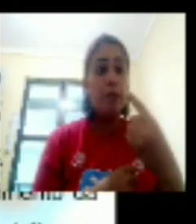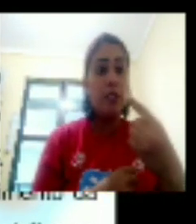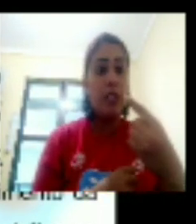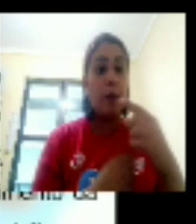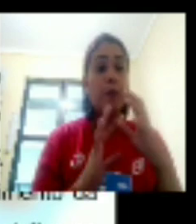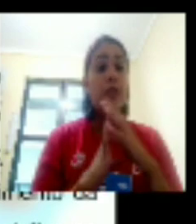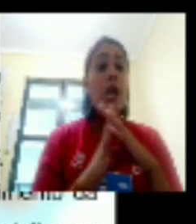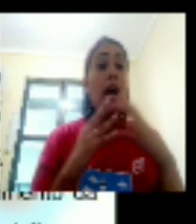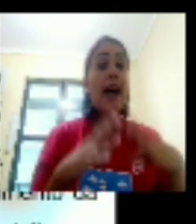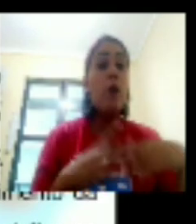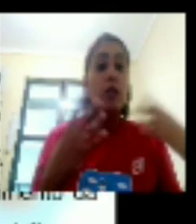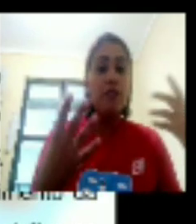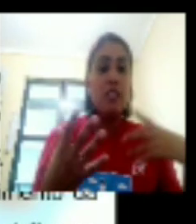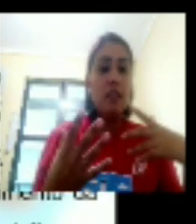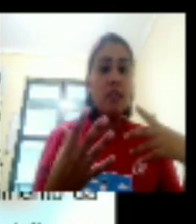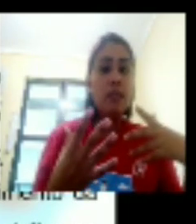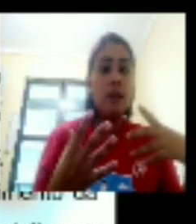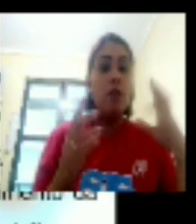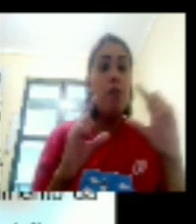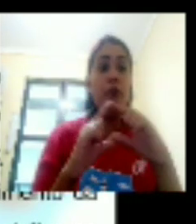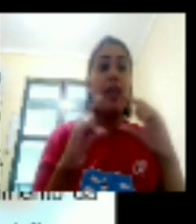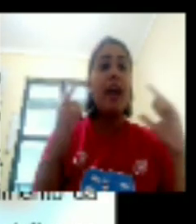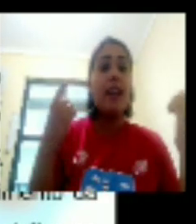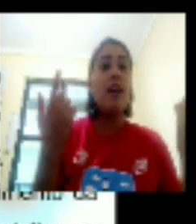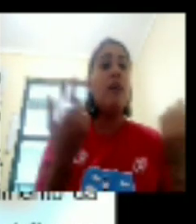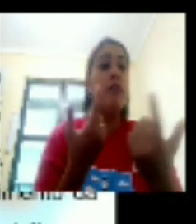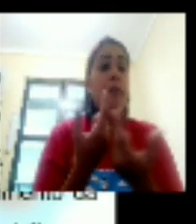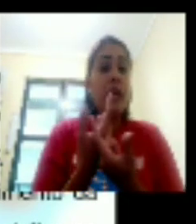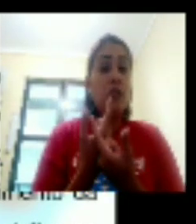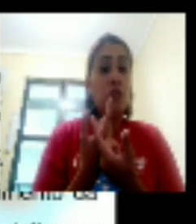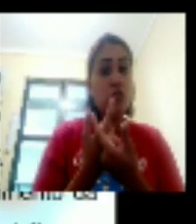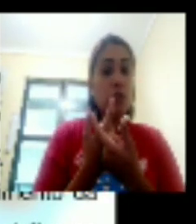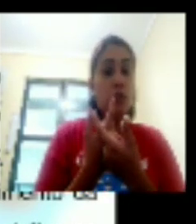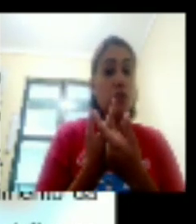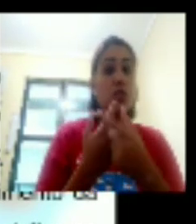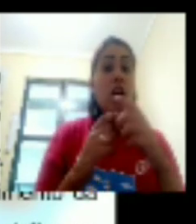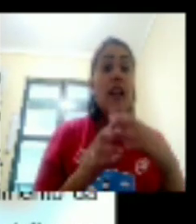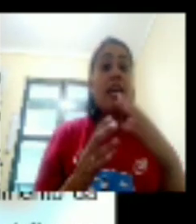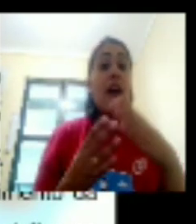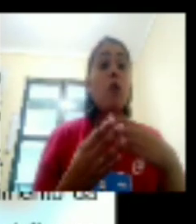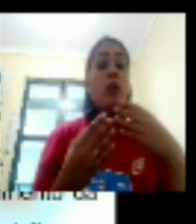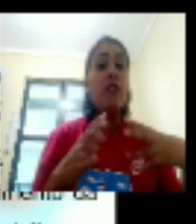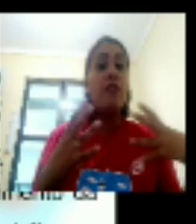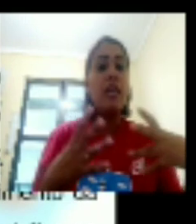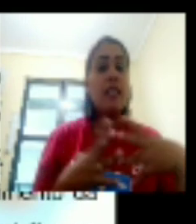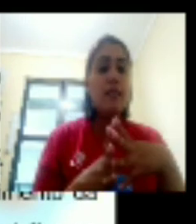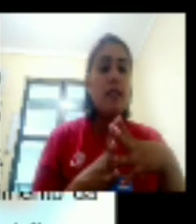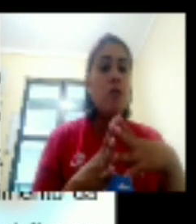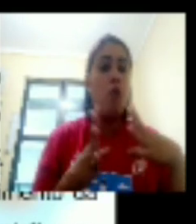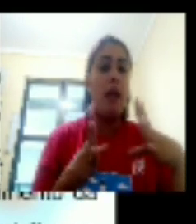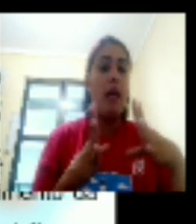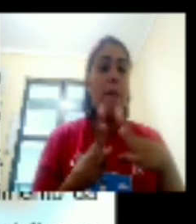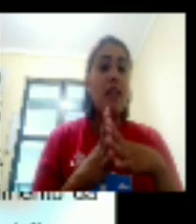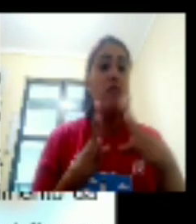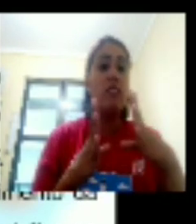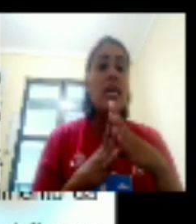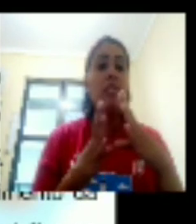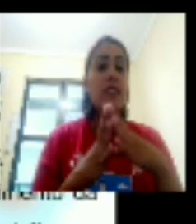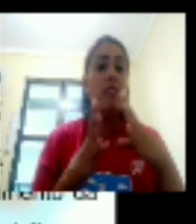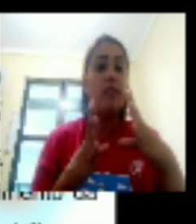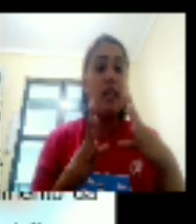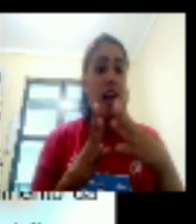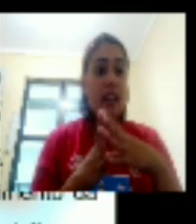em um único poder, a universalização porque era para todos os mundos, e a unificação como